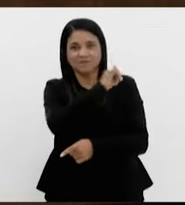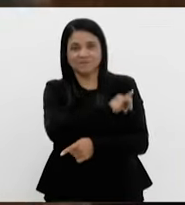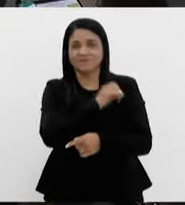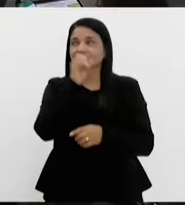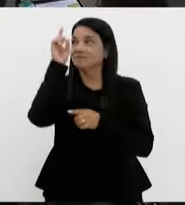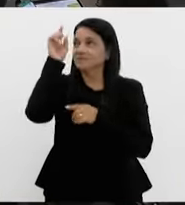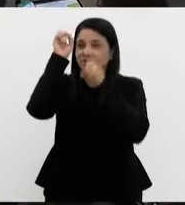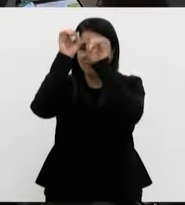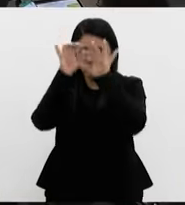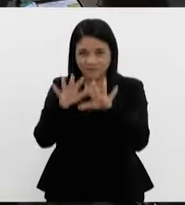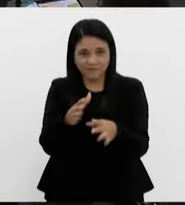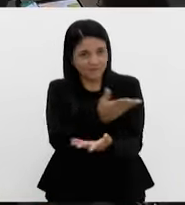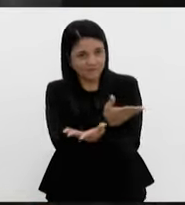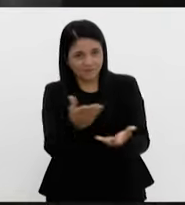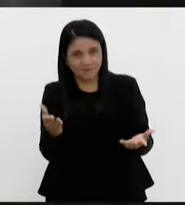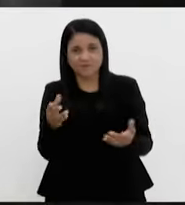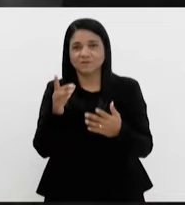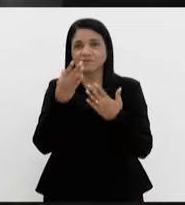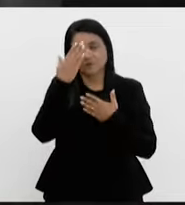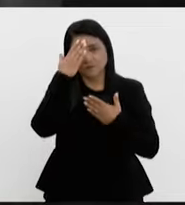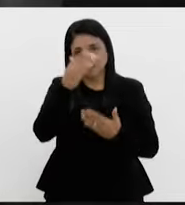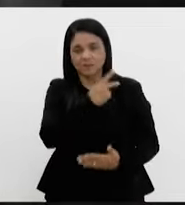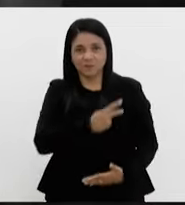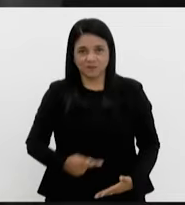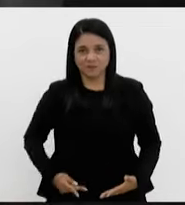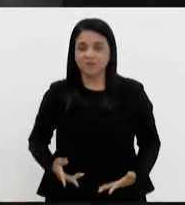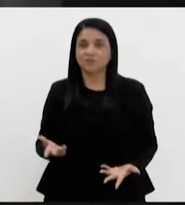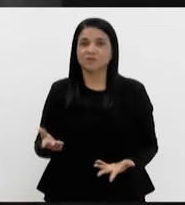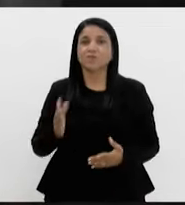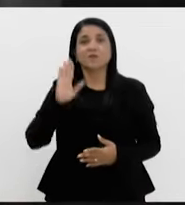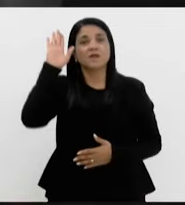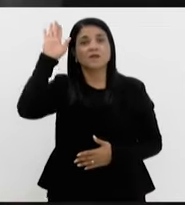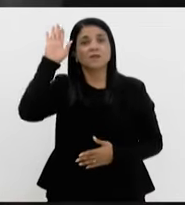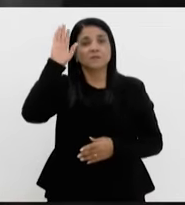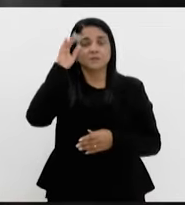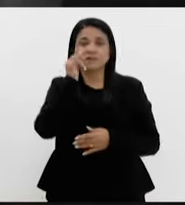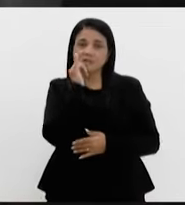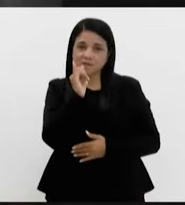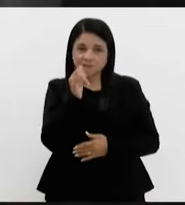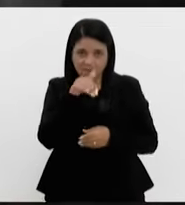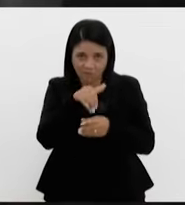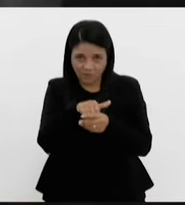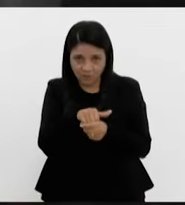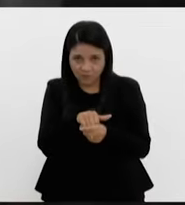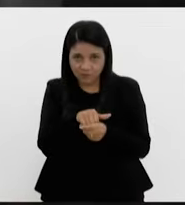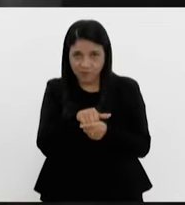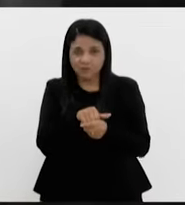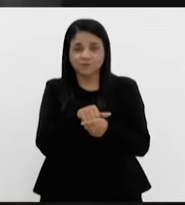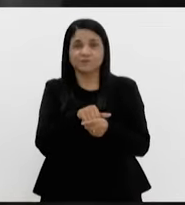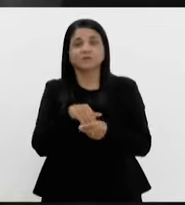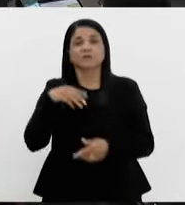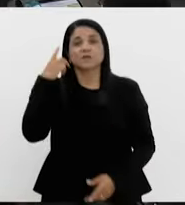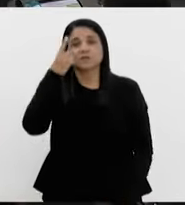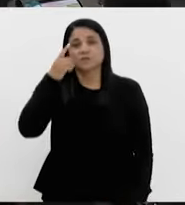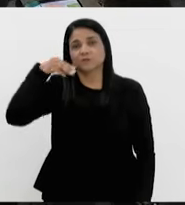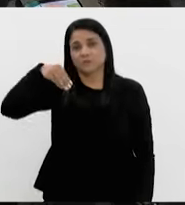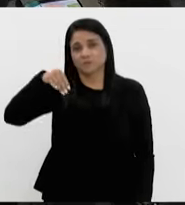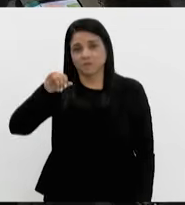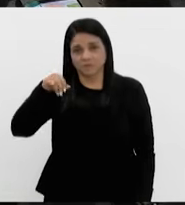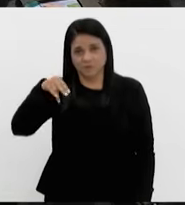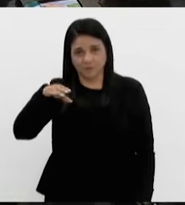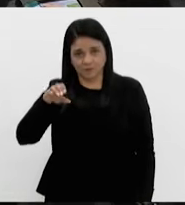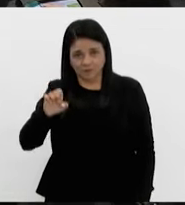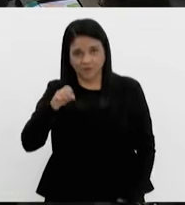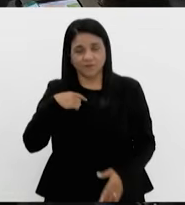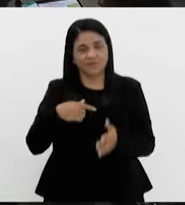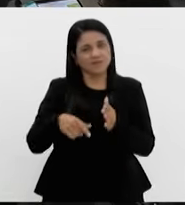todos. Obrigado, senhor presidente. Para declarar, presidente. Muito obrigado, deputado Ottoni. Serei deputado Mink, por favor. Muito mais breve que os deputados